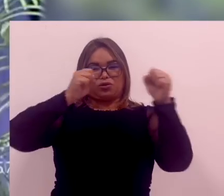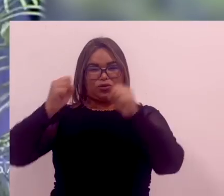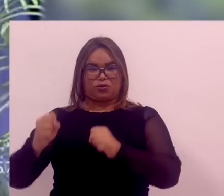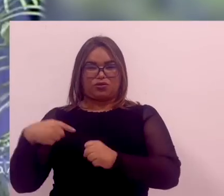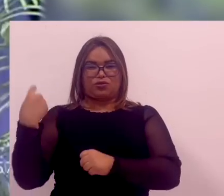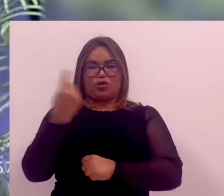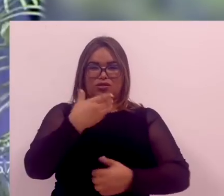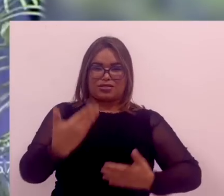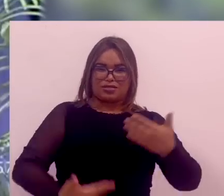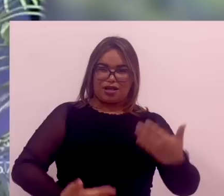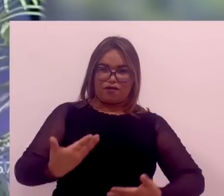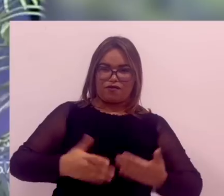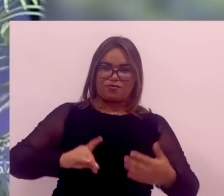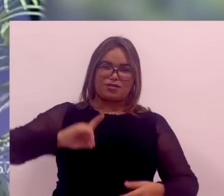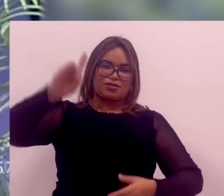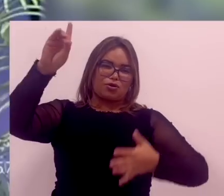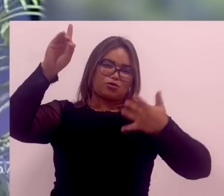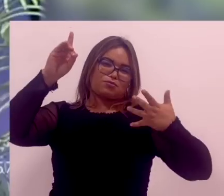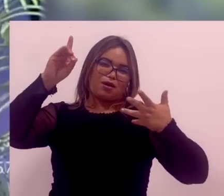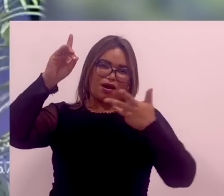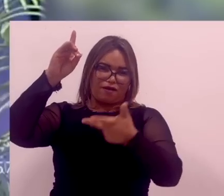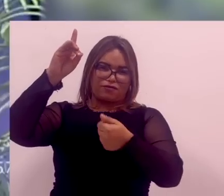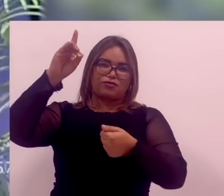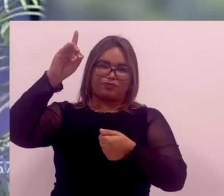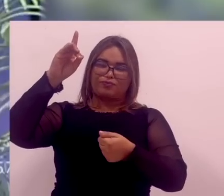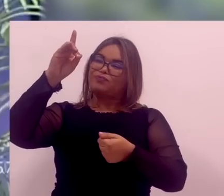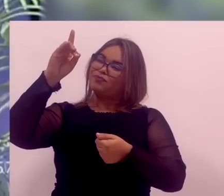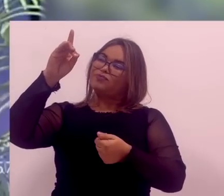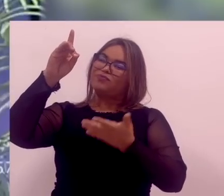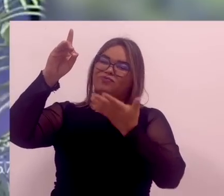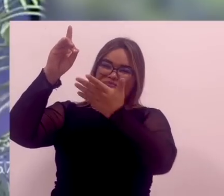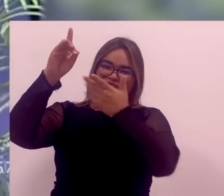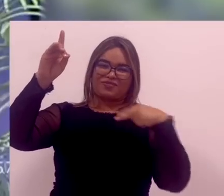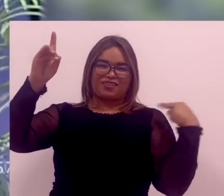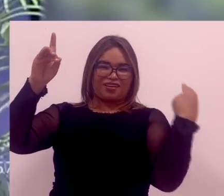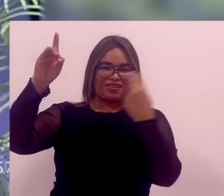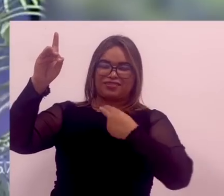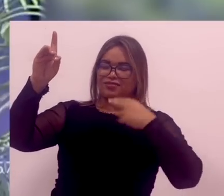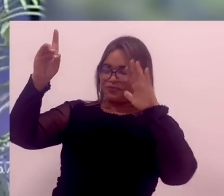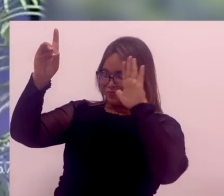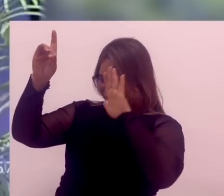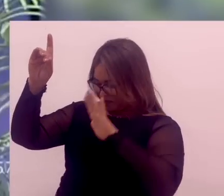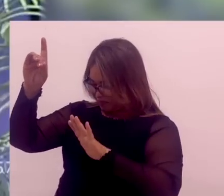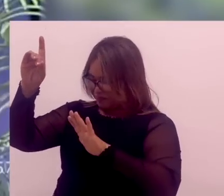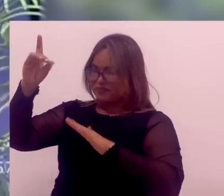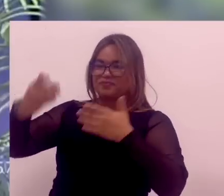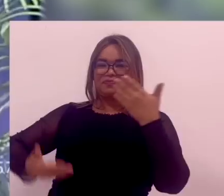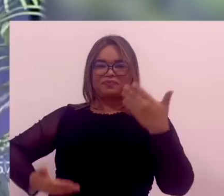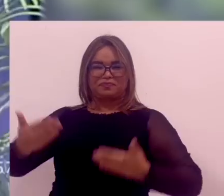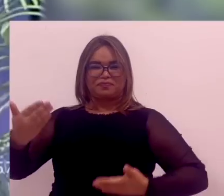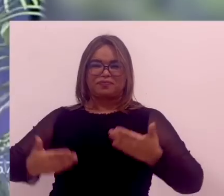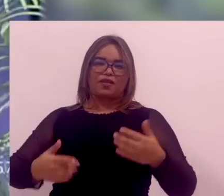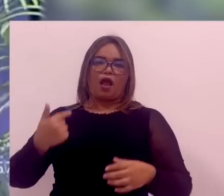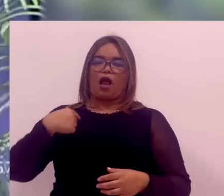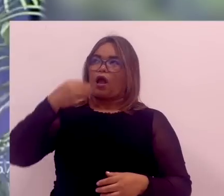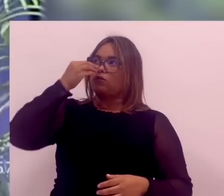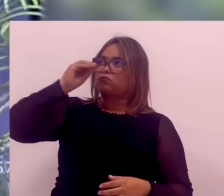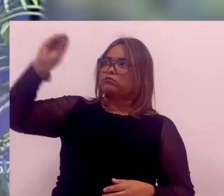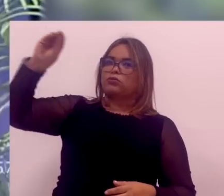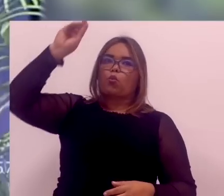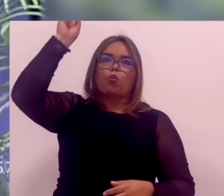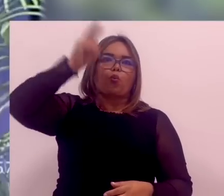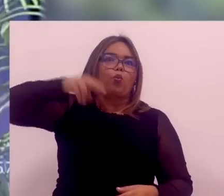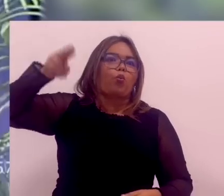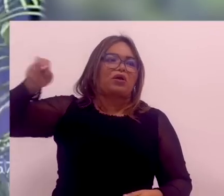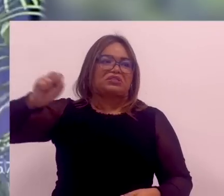nós servimos a um Deus maravilhoso. Esse é o tipo de Deus a quem servimos. Eu não vou abrir mão dele nem por